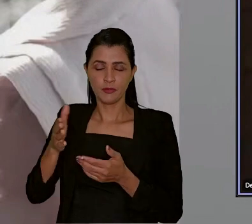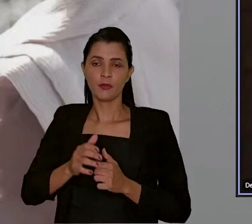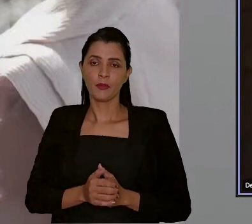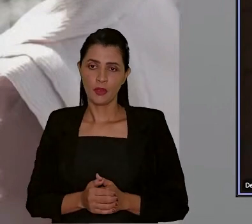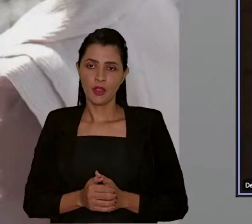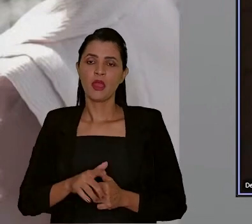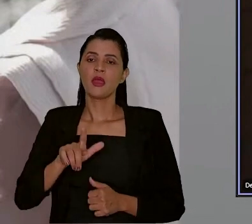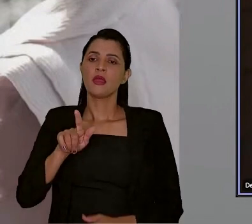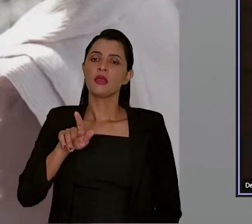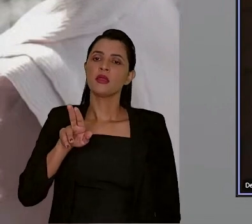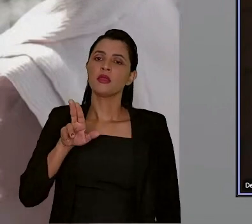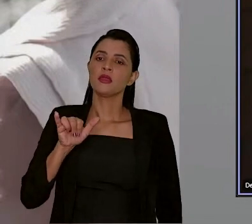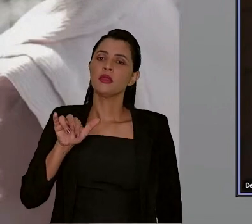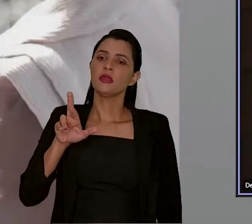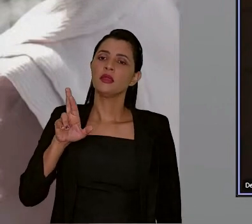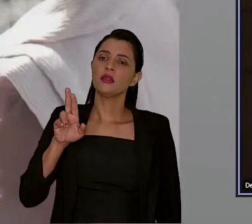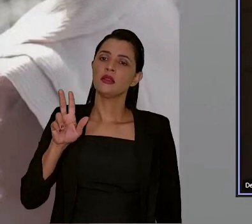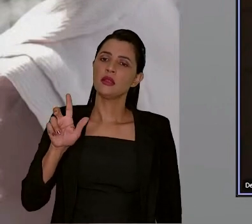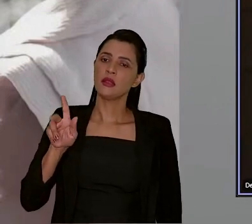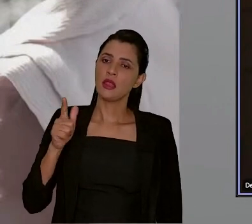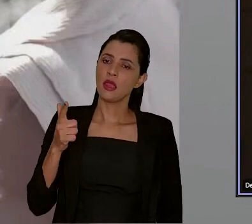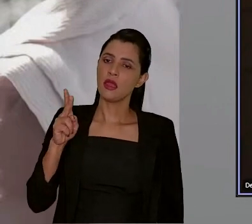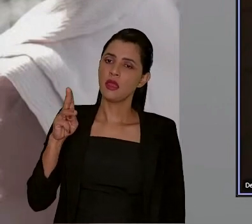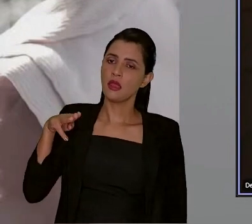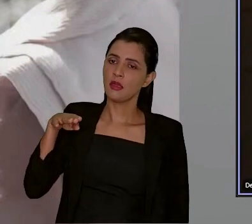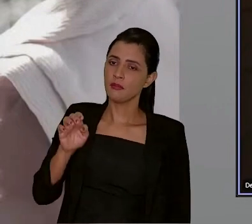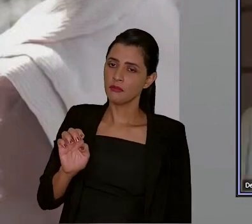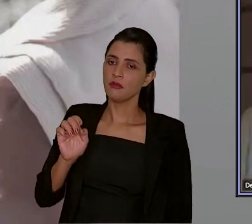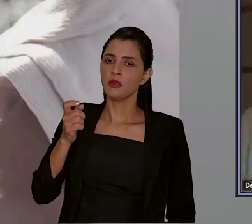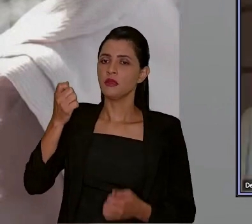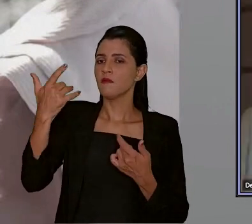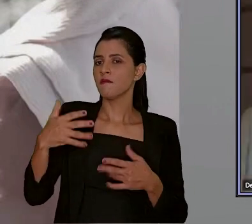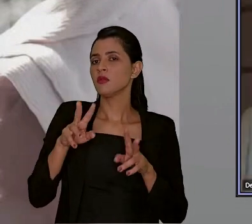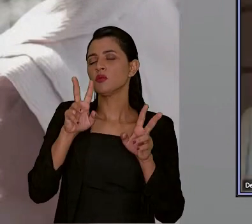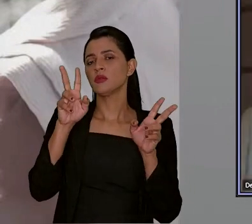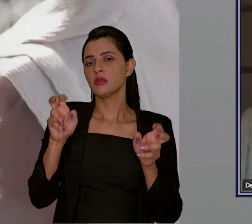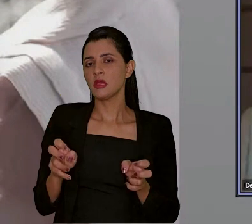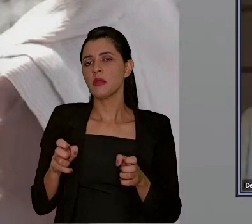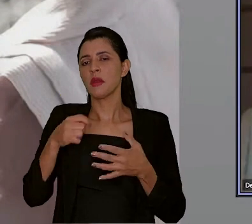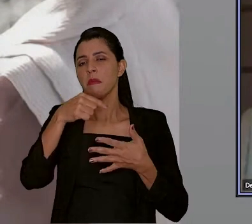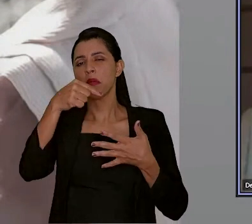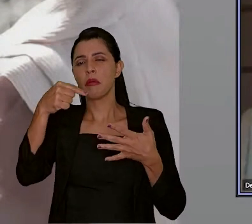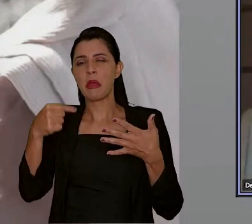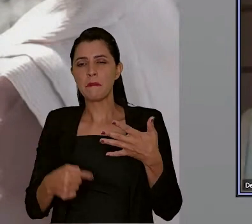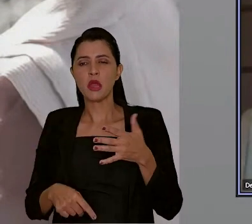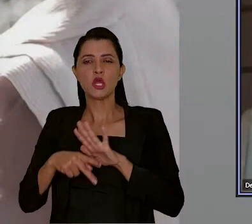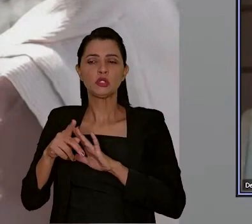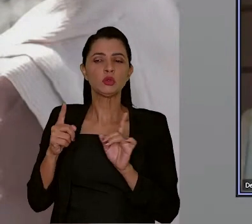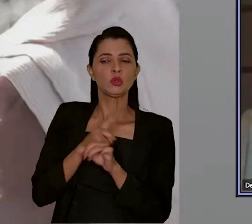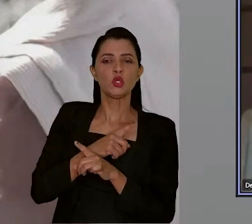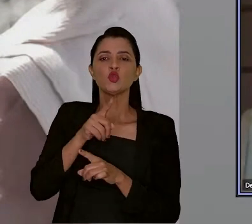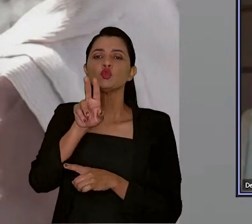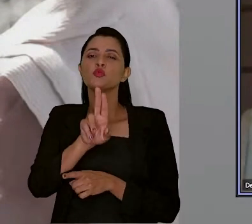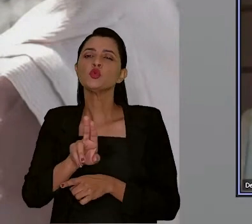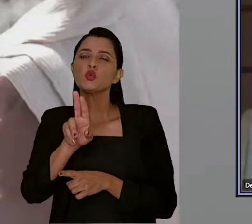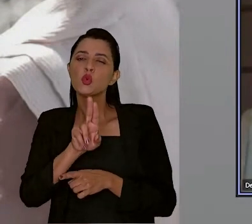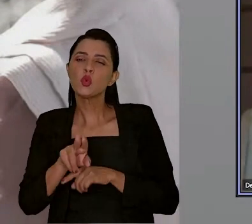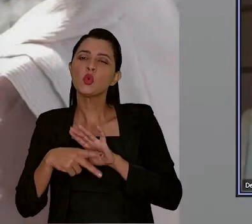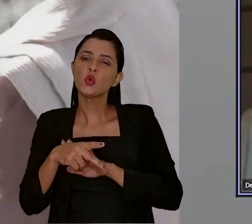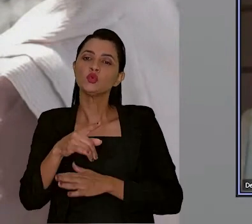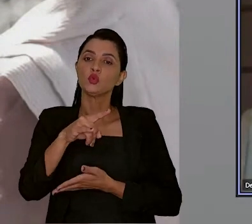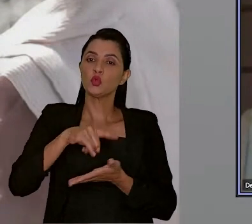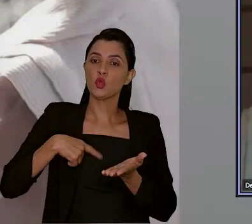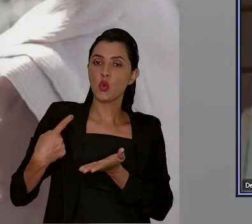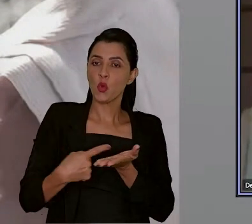Guilherme Calmon Nogueira da Gama, que vai falar sobre aspectos controvertidos sobre a aplicação da Convenção